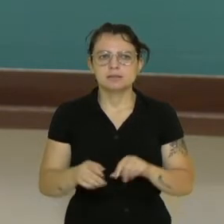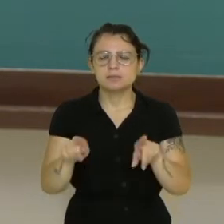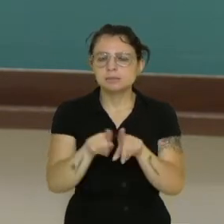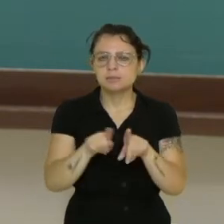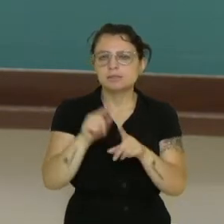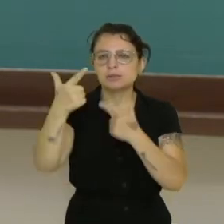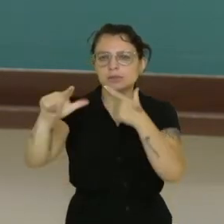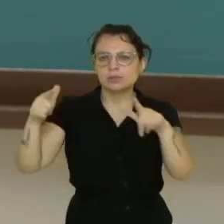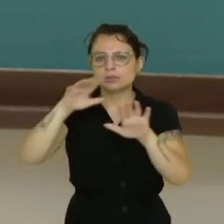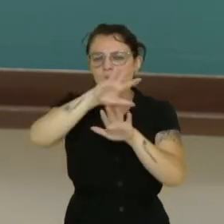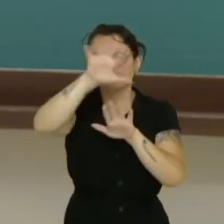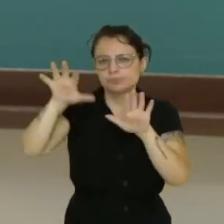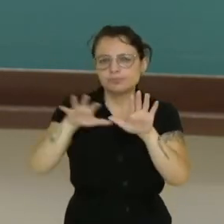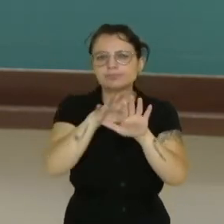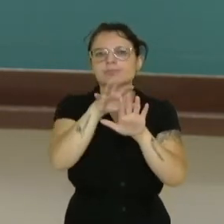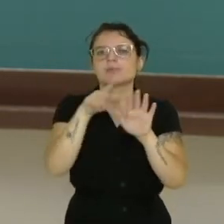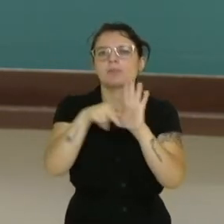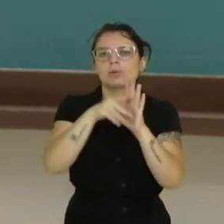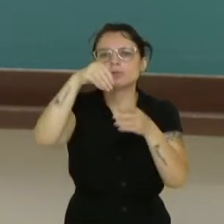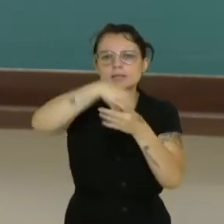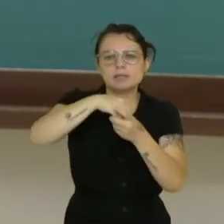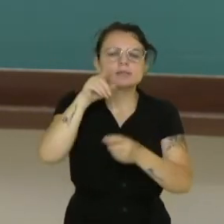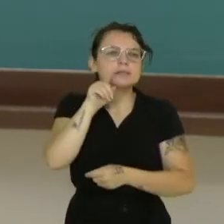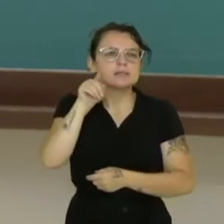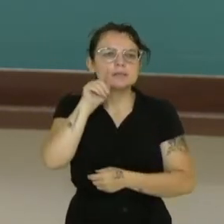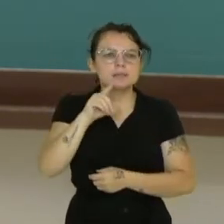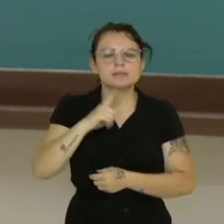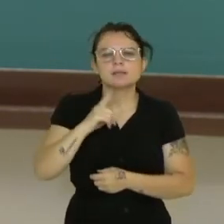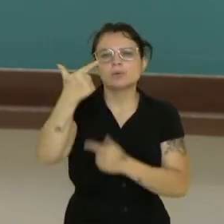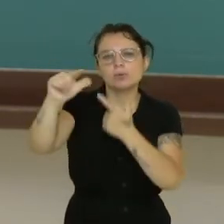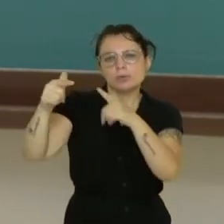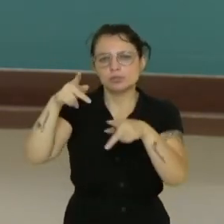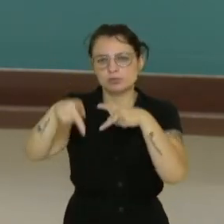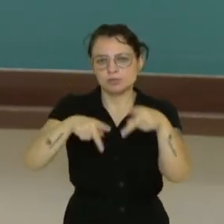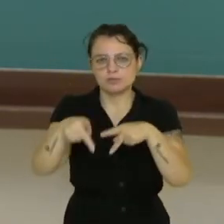outras áreas dos Estados Unidos que foram colonizadas por outros povos.